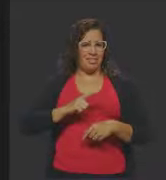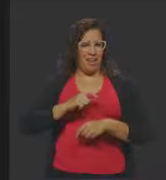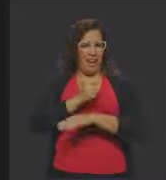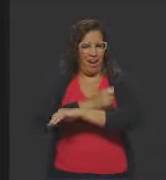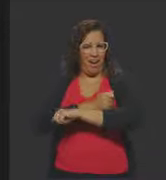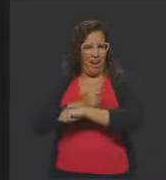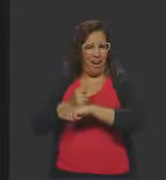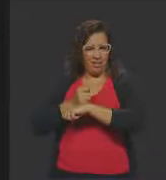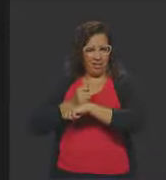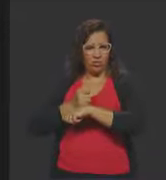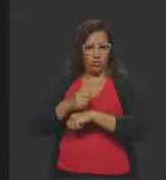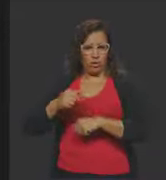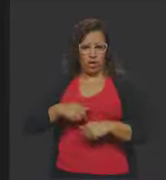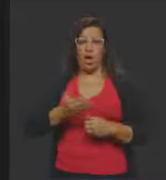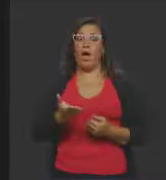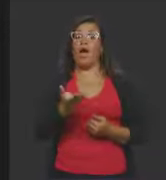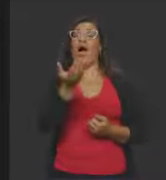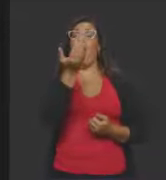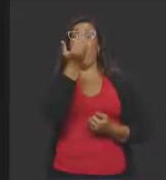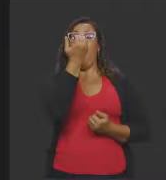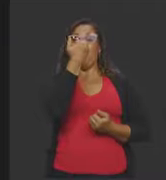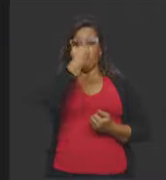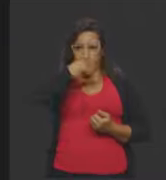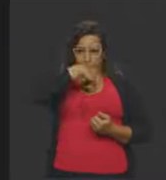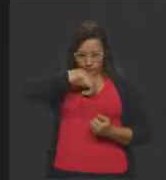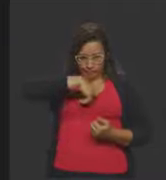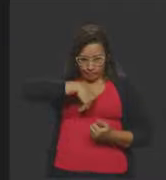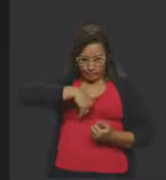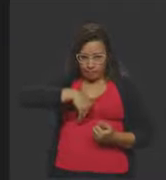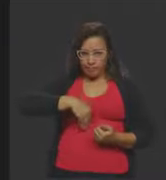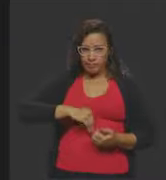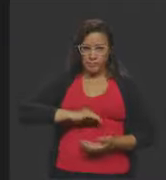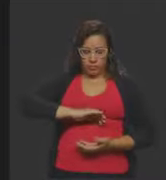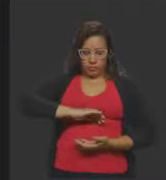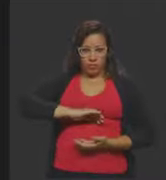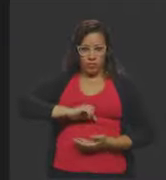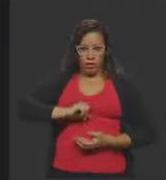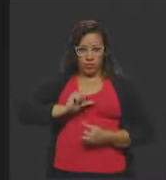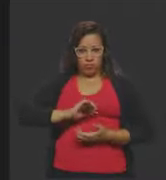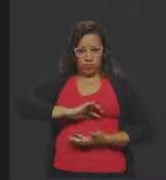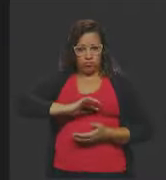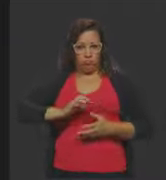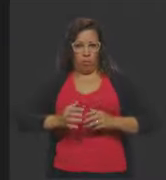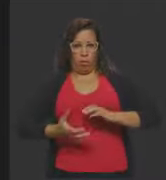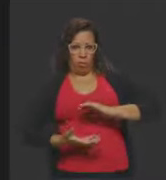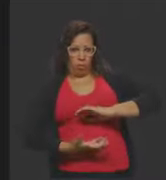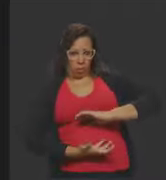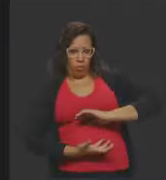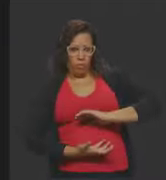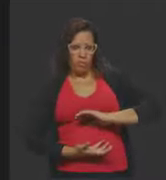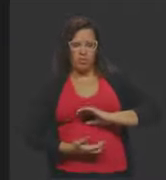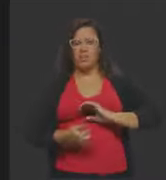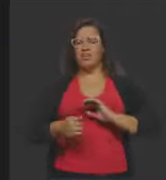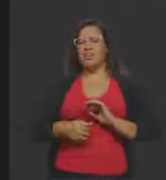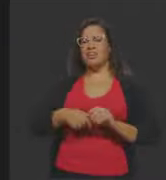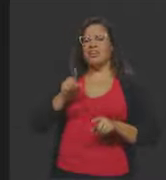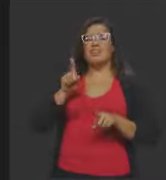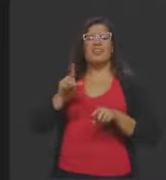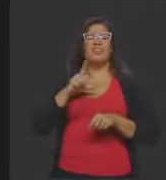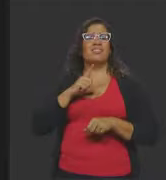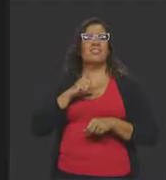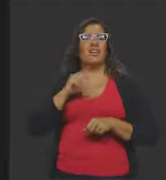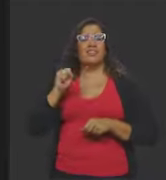esse bolo alimentar sofre a ação do suco gástrico, ele se transforma em quimo. O que tem nesse suco